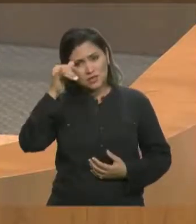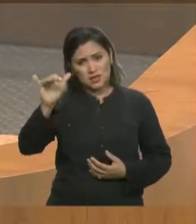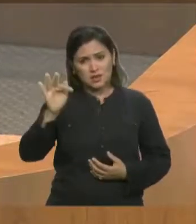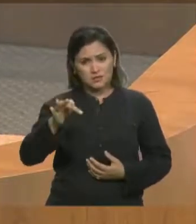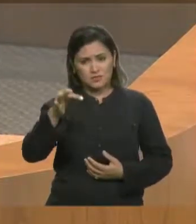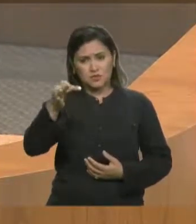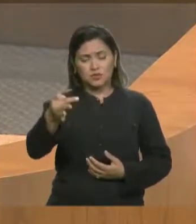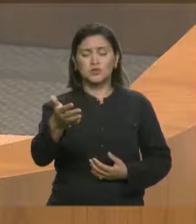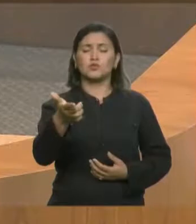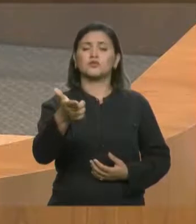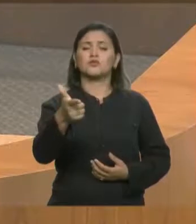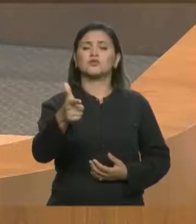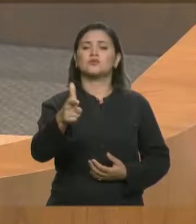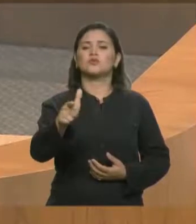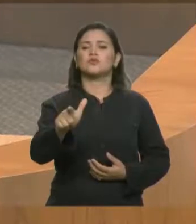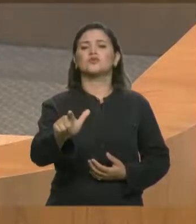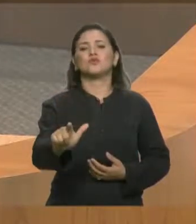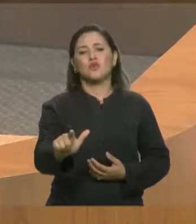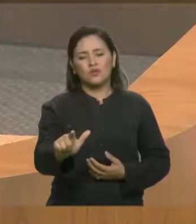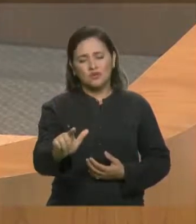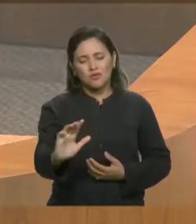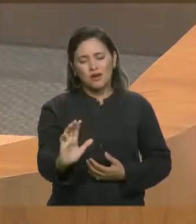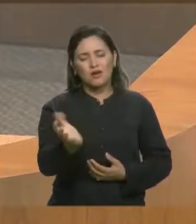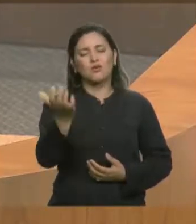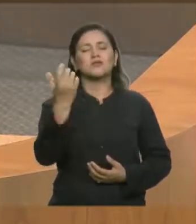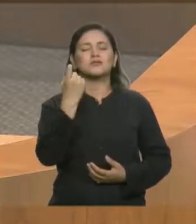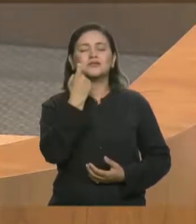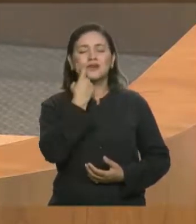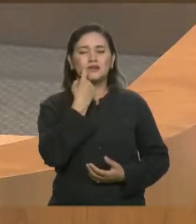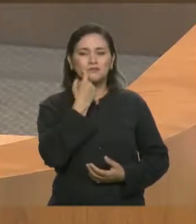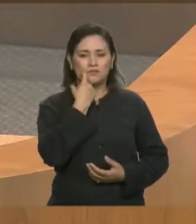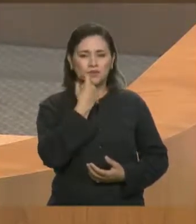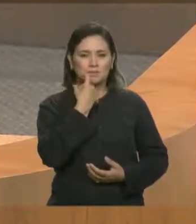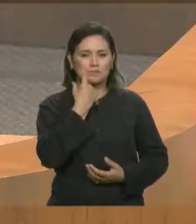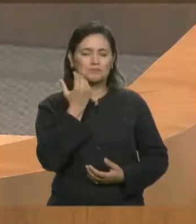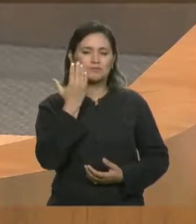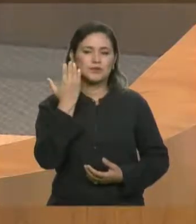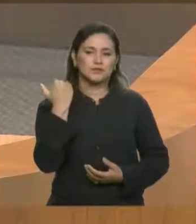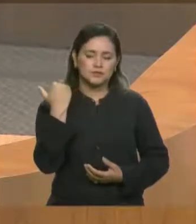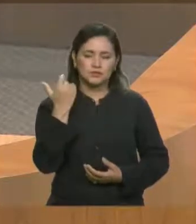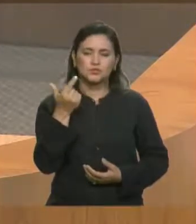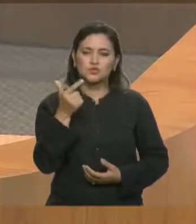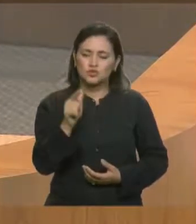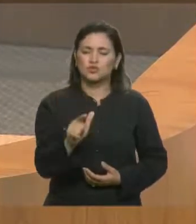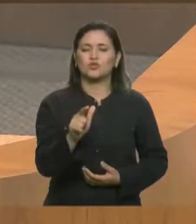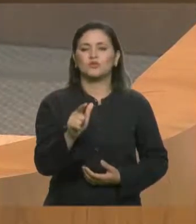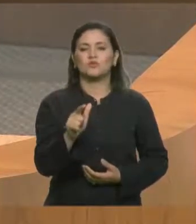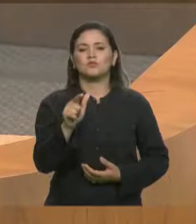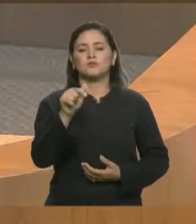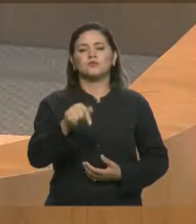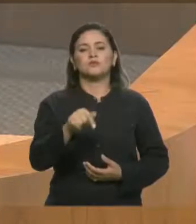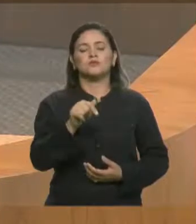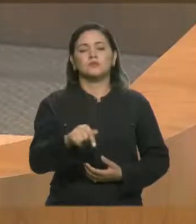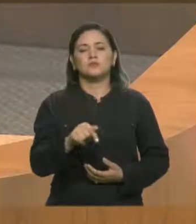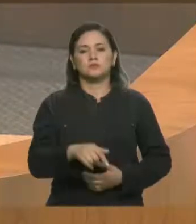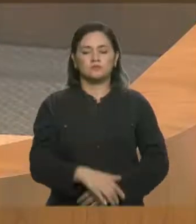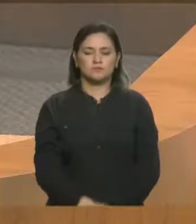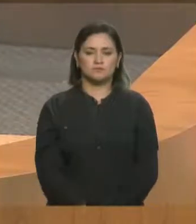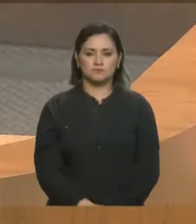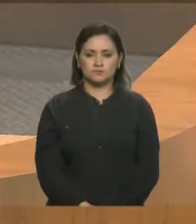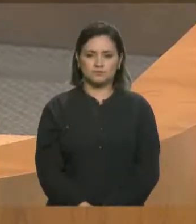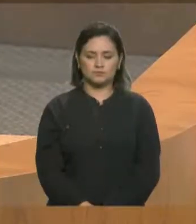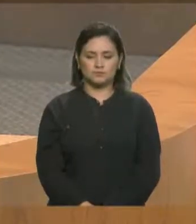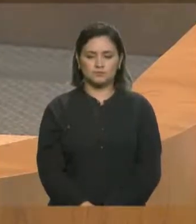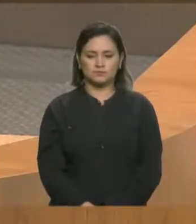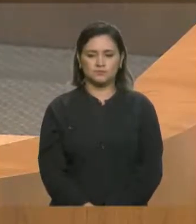que recentemente, na última sexta-feira, aconteceu mais uma vez na terra indígena Araribóia.